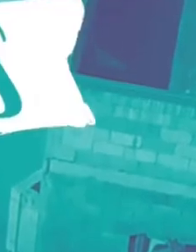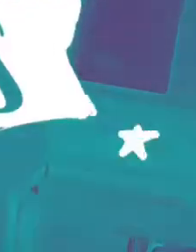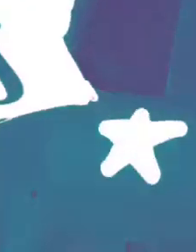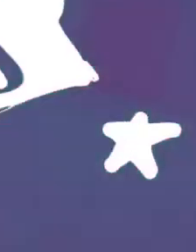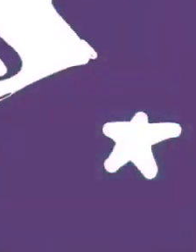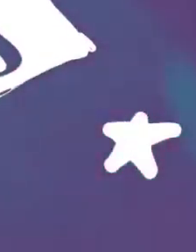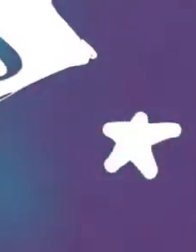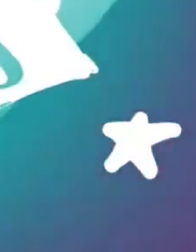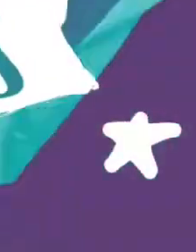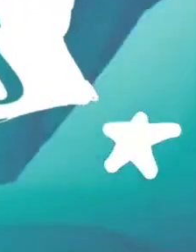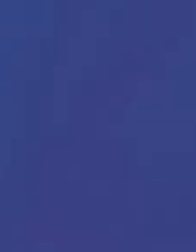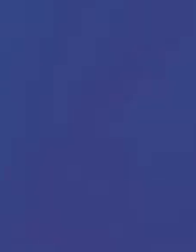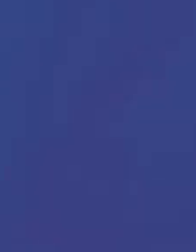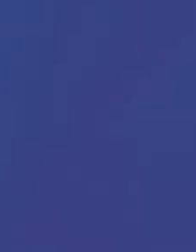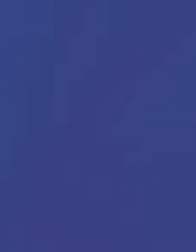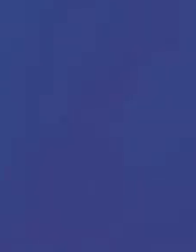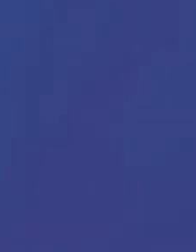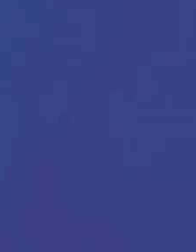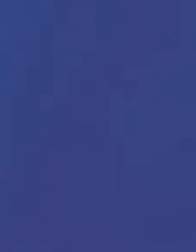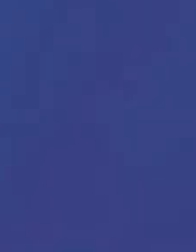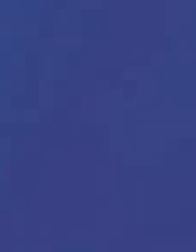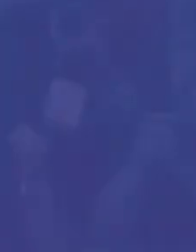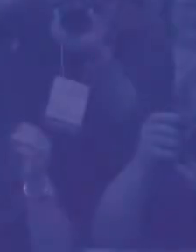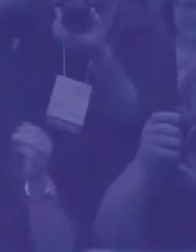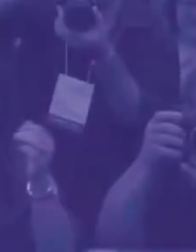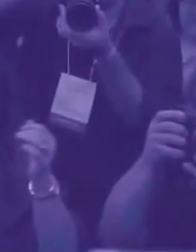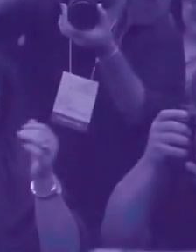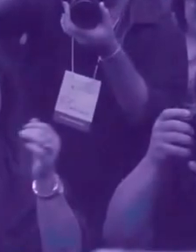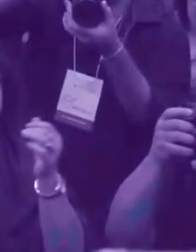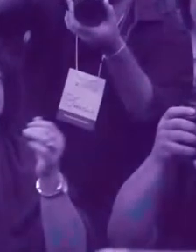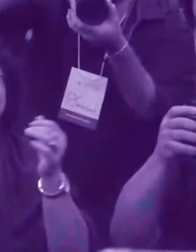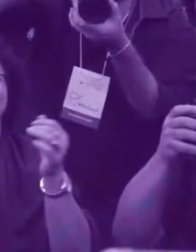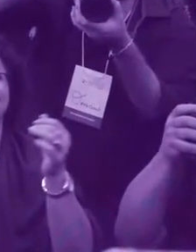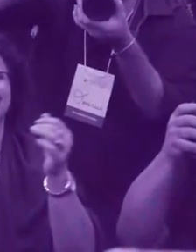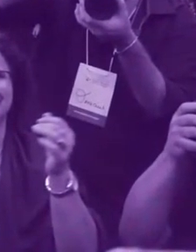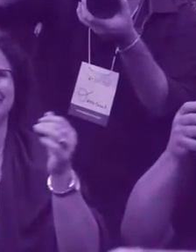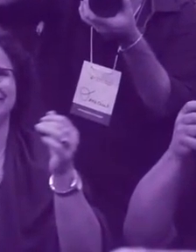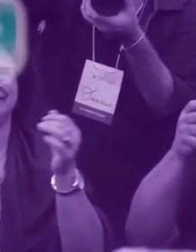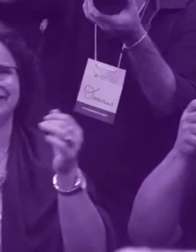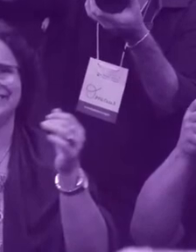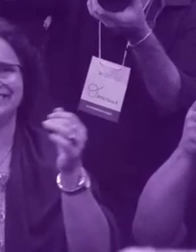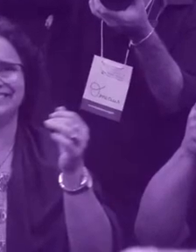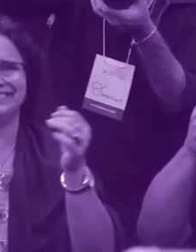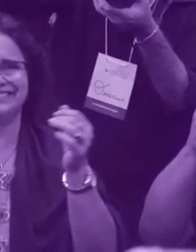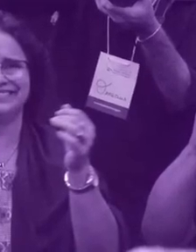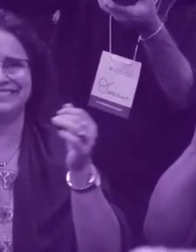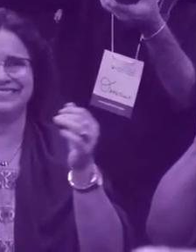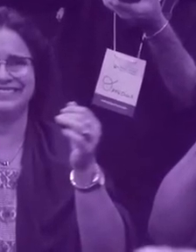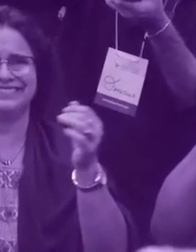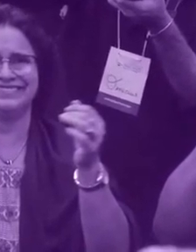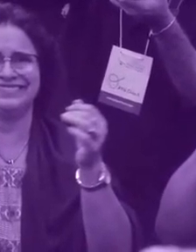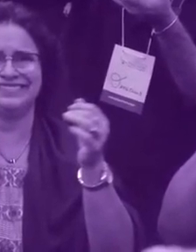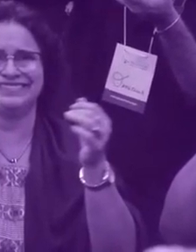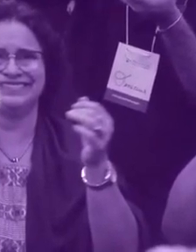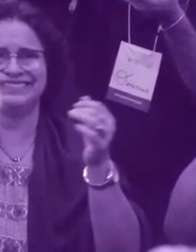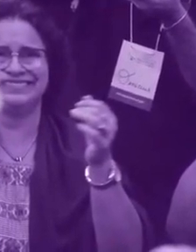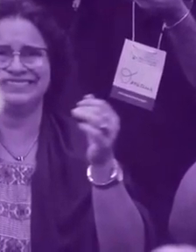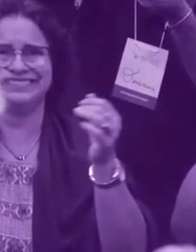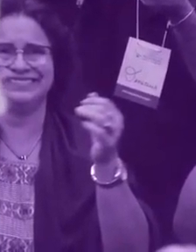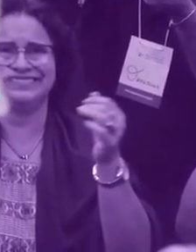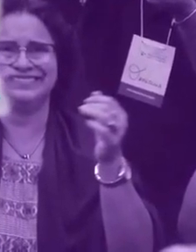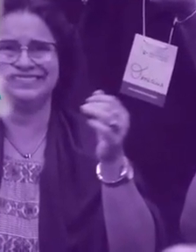Eu sou uma delas, são elas por elas, ocupando os espaços